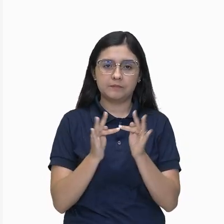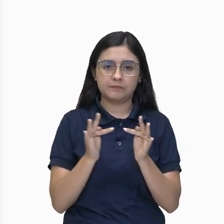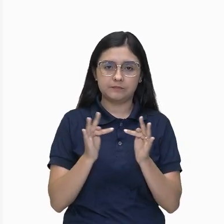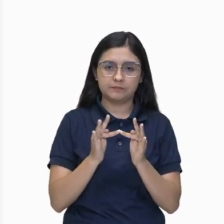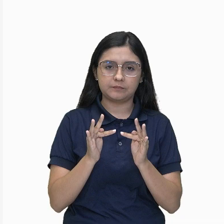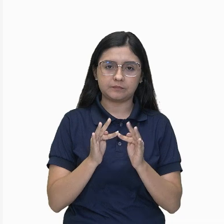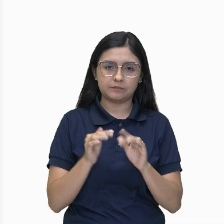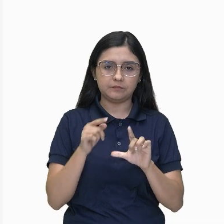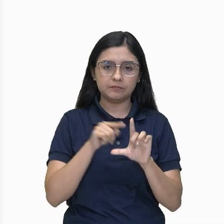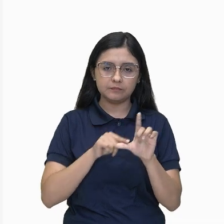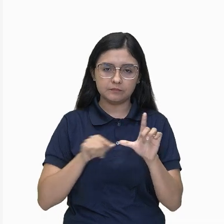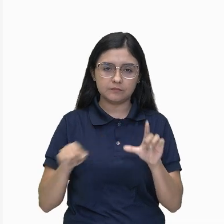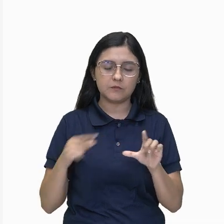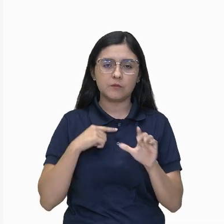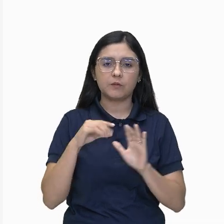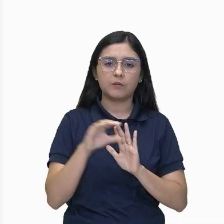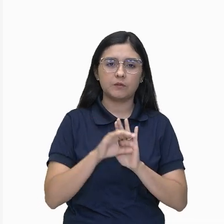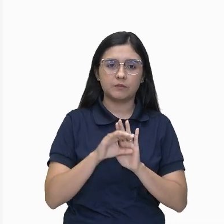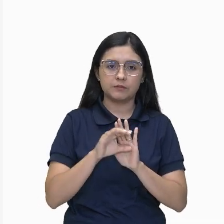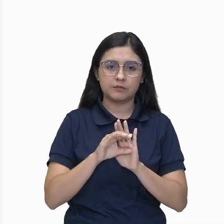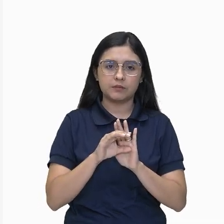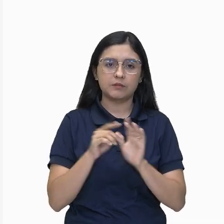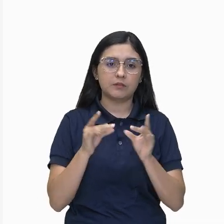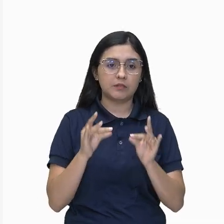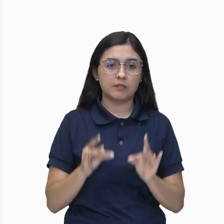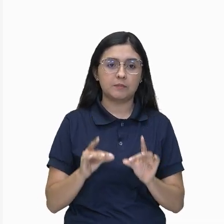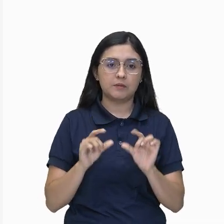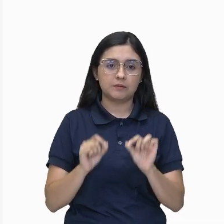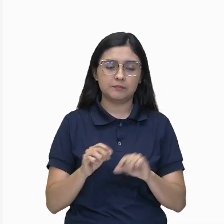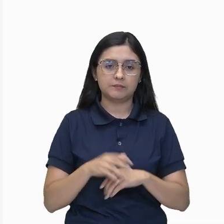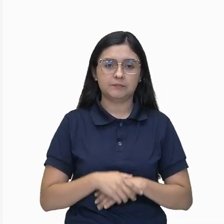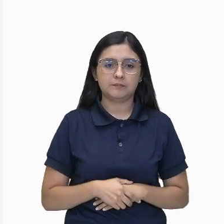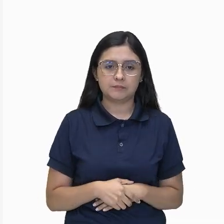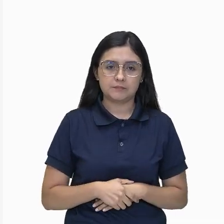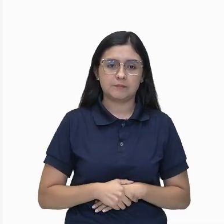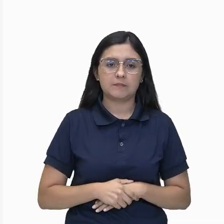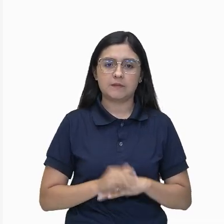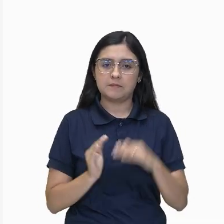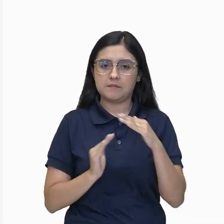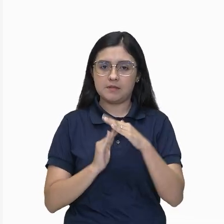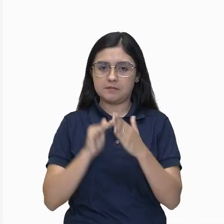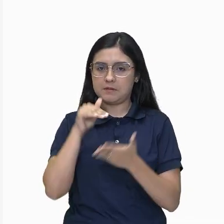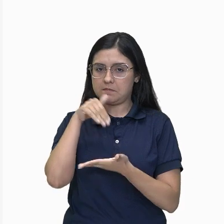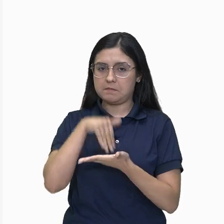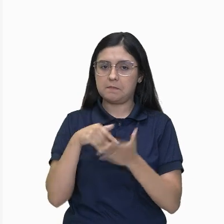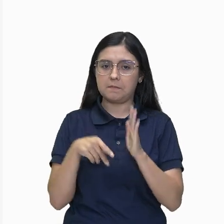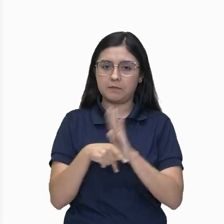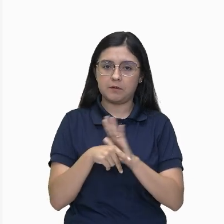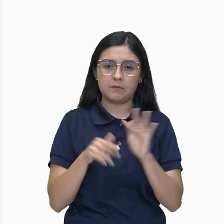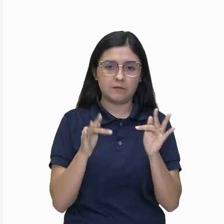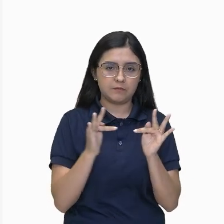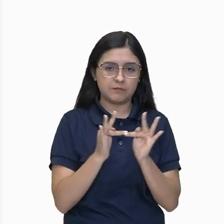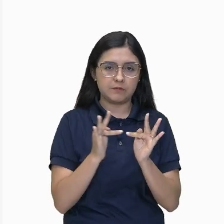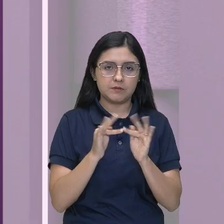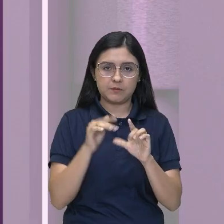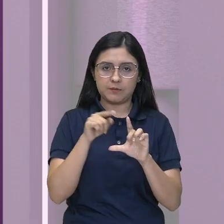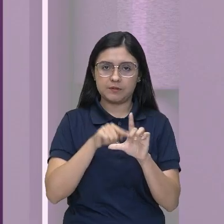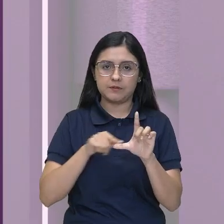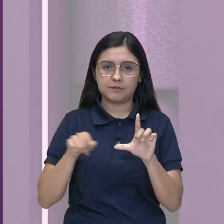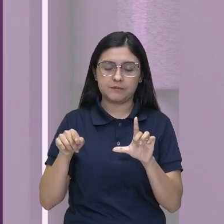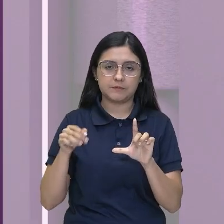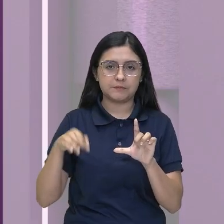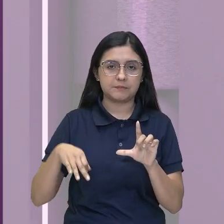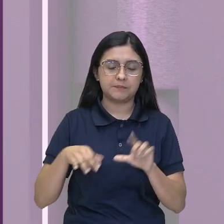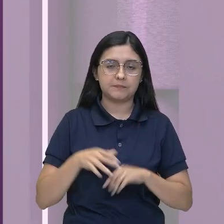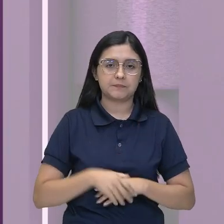seu conceito, tá? O detalhamento máximo e mínimo da função quadrática.